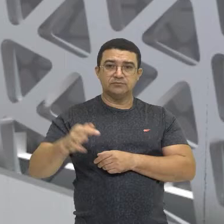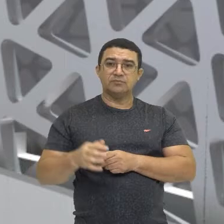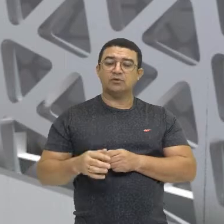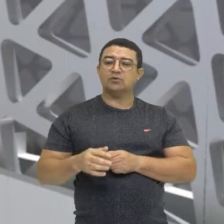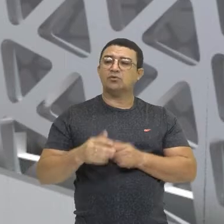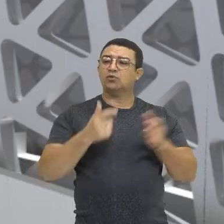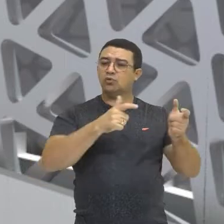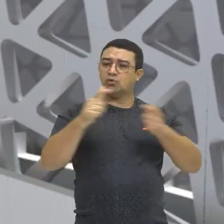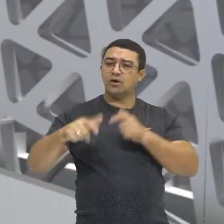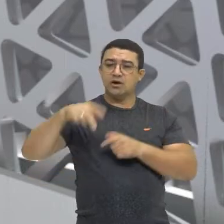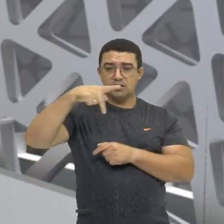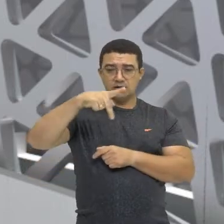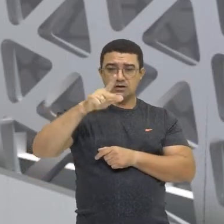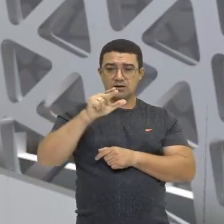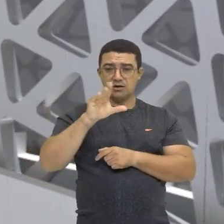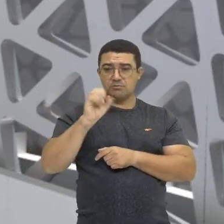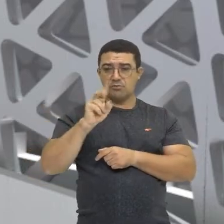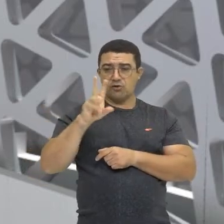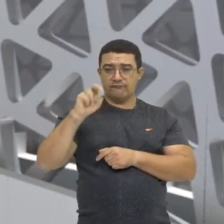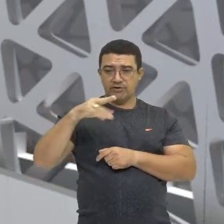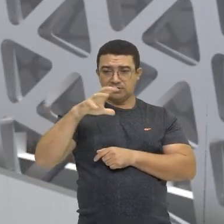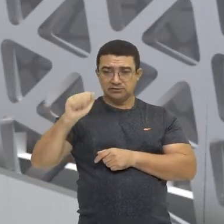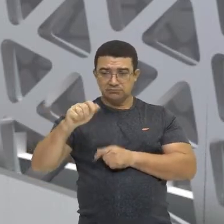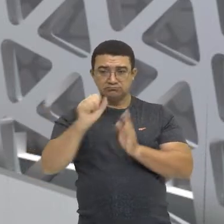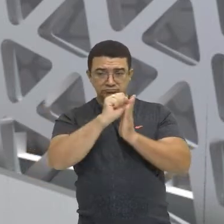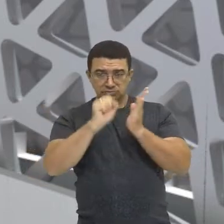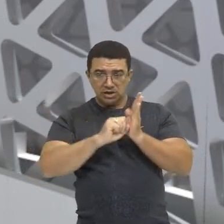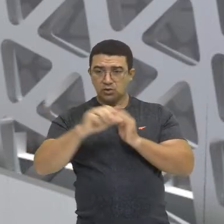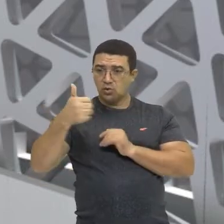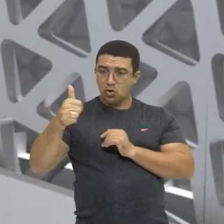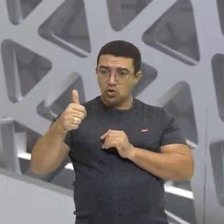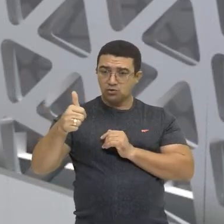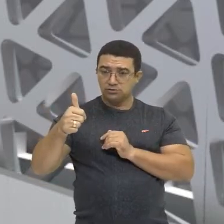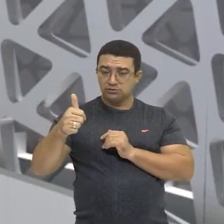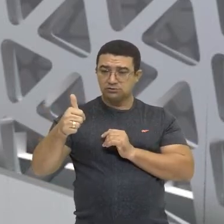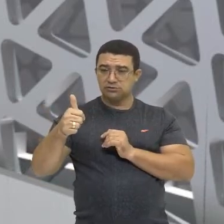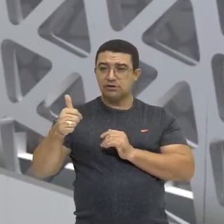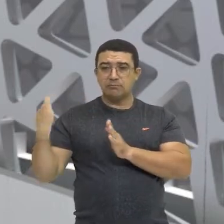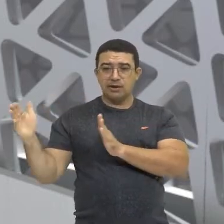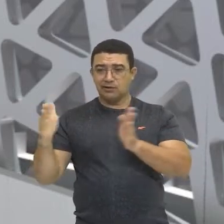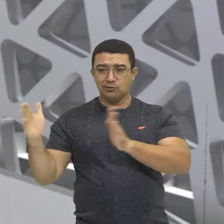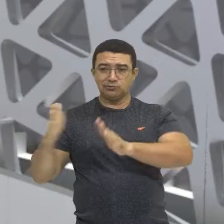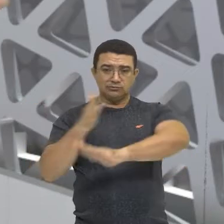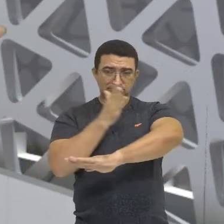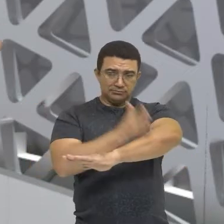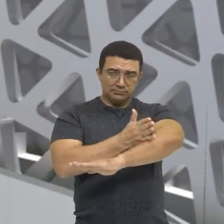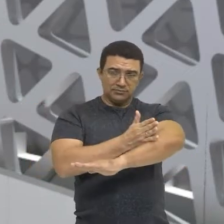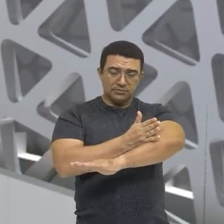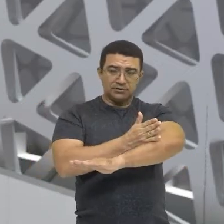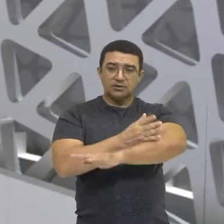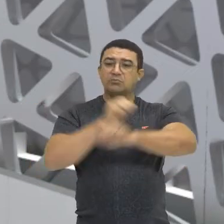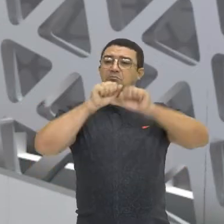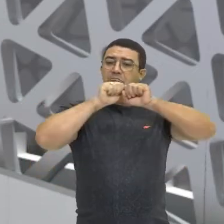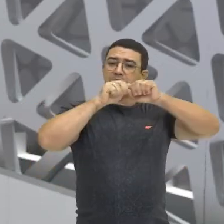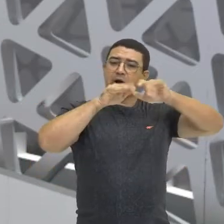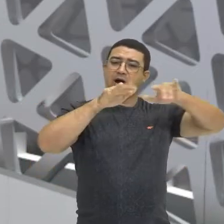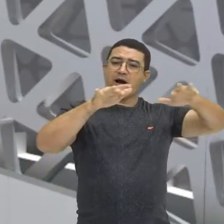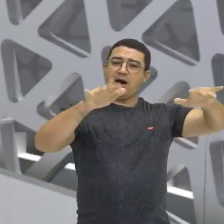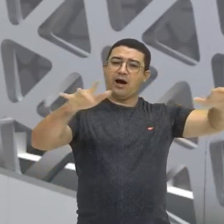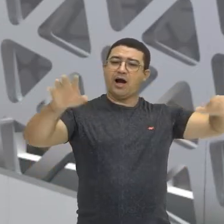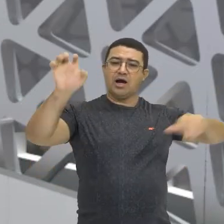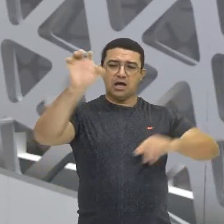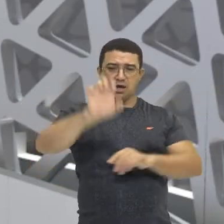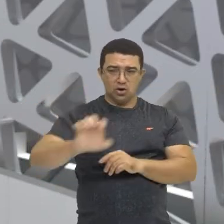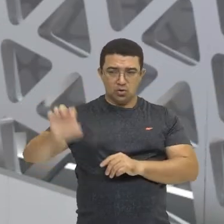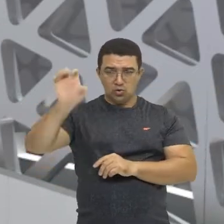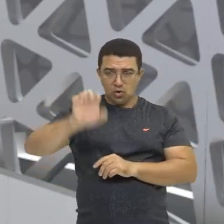especificamente na região da Provença, no século XI, né? Idade Média, ele vai se espalhar por toda a Europa,